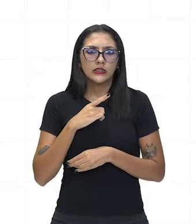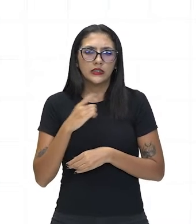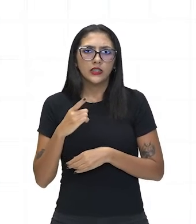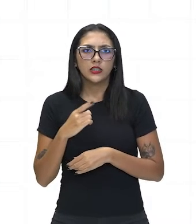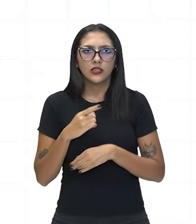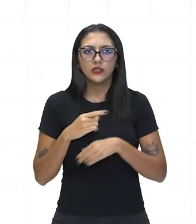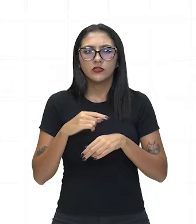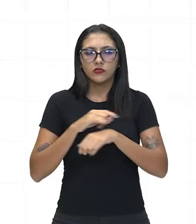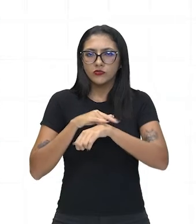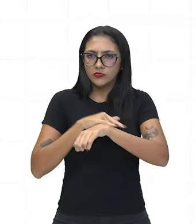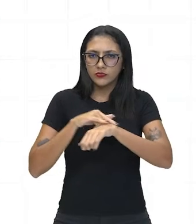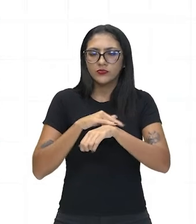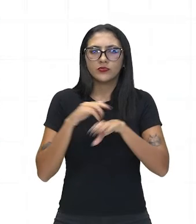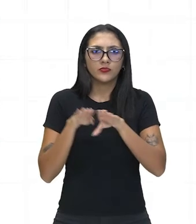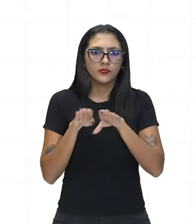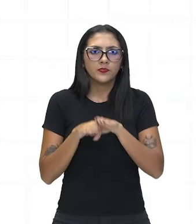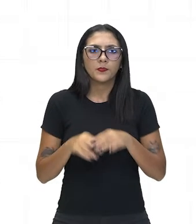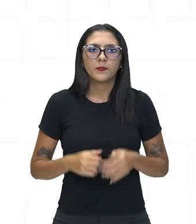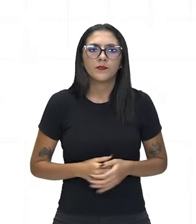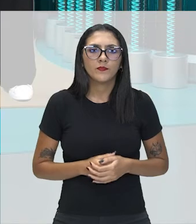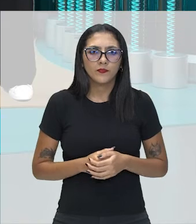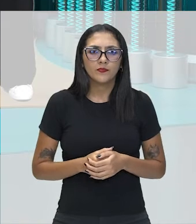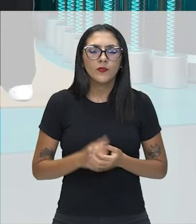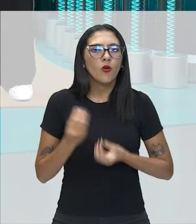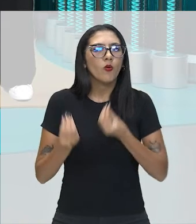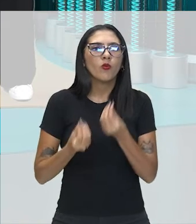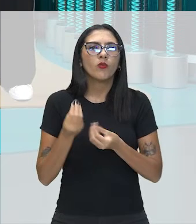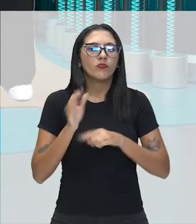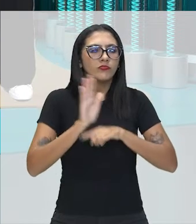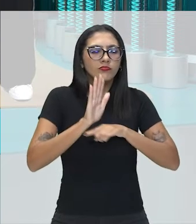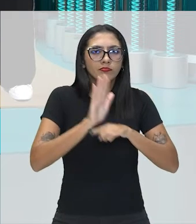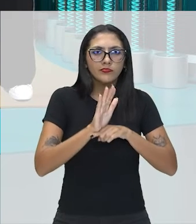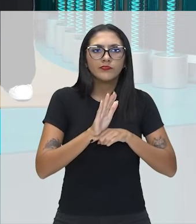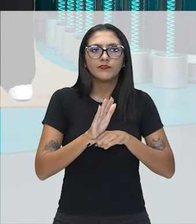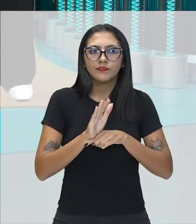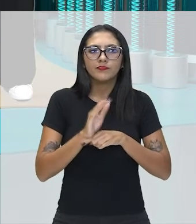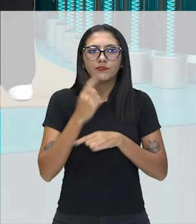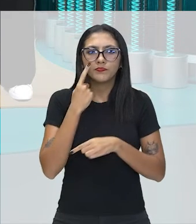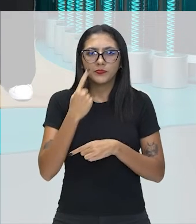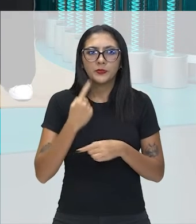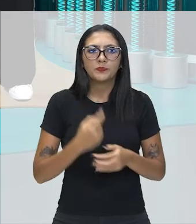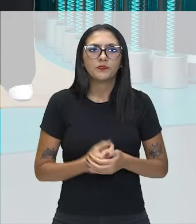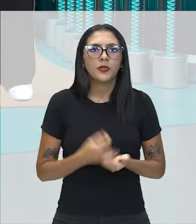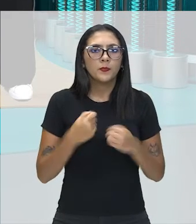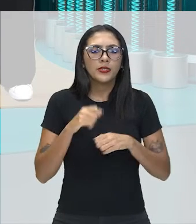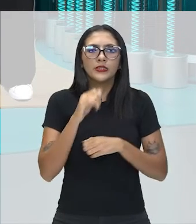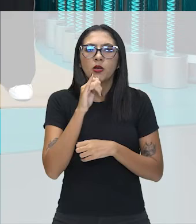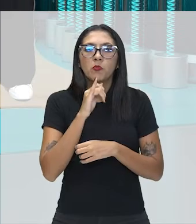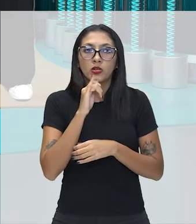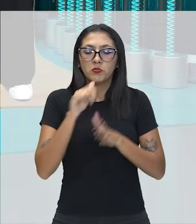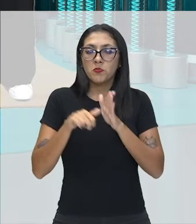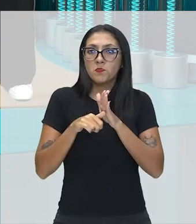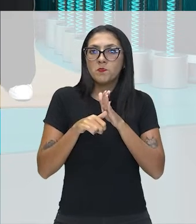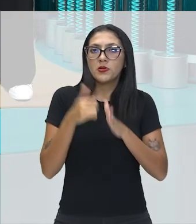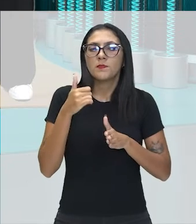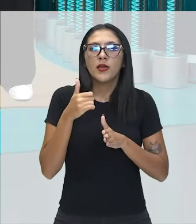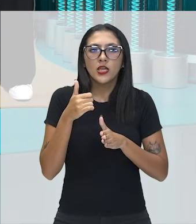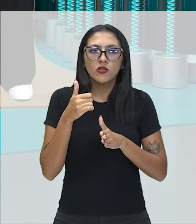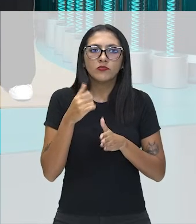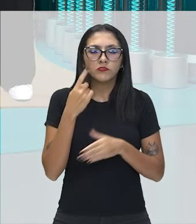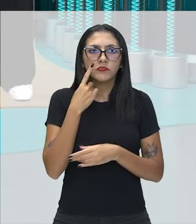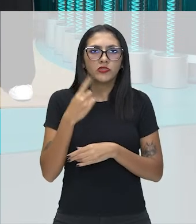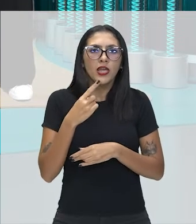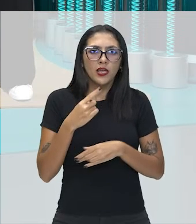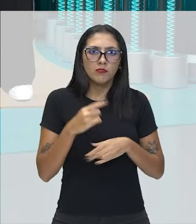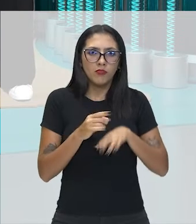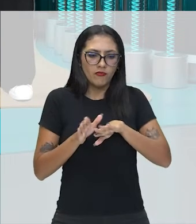urina. E os primeiros socorros a serem adotados? Vamos lá. Você vai remover, primeiro de tudo, todos os objetos perigosos